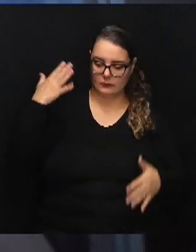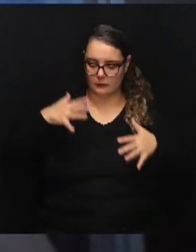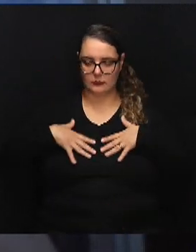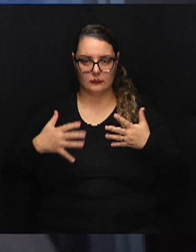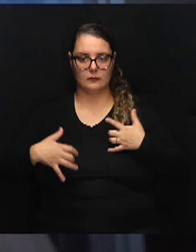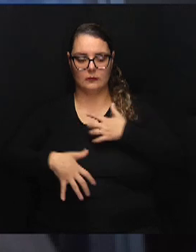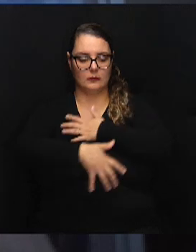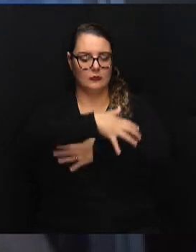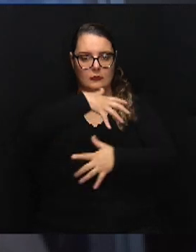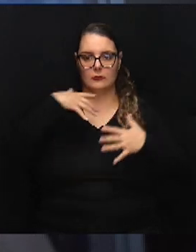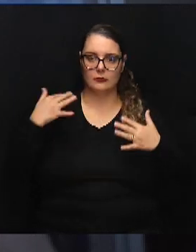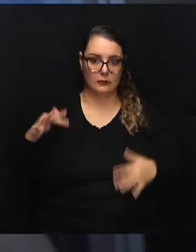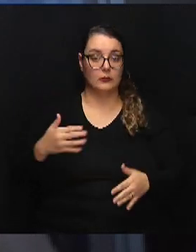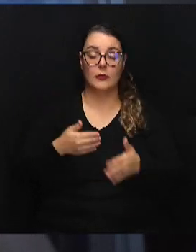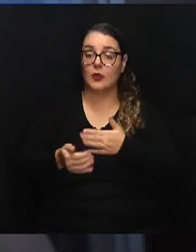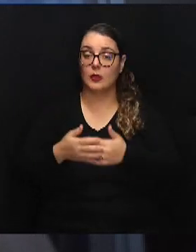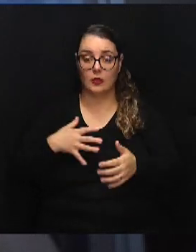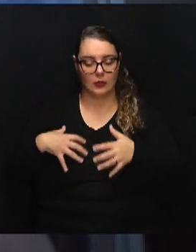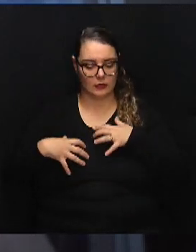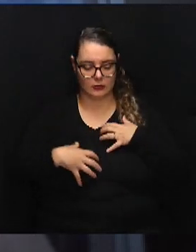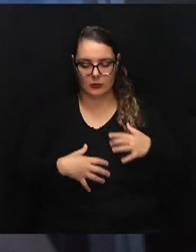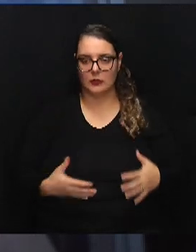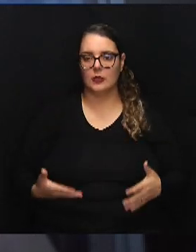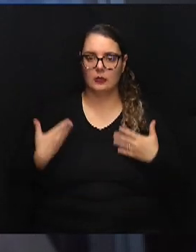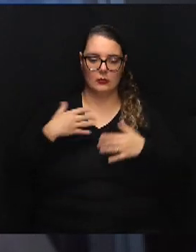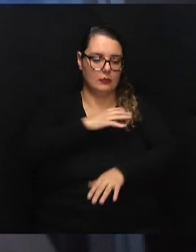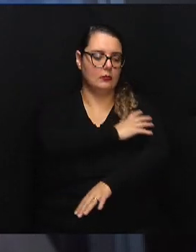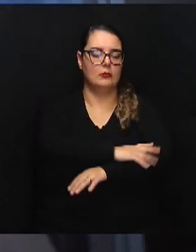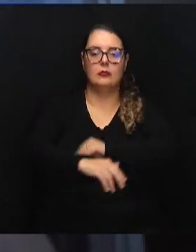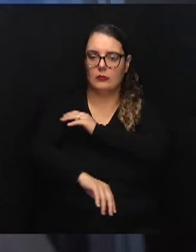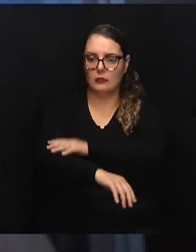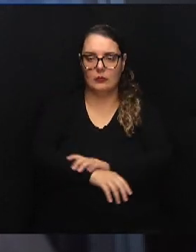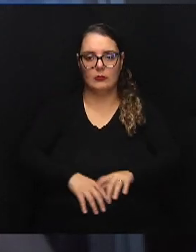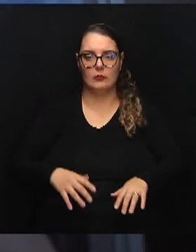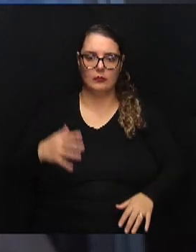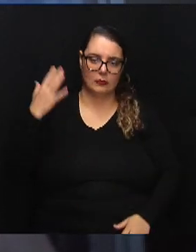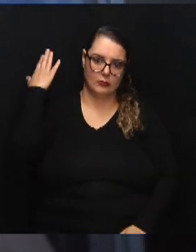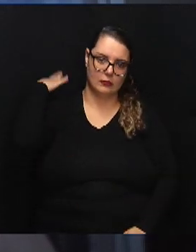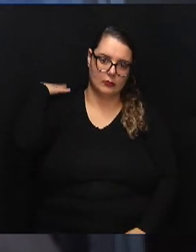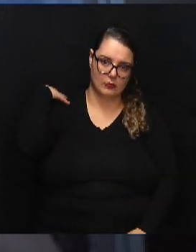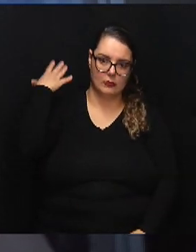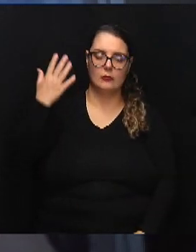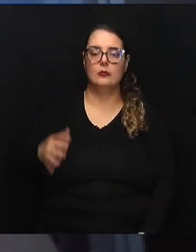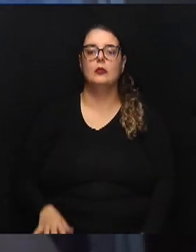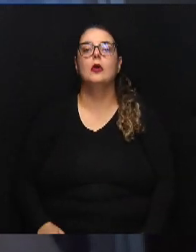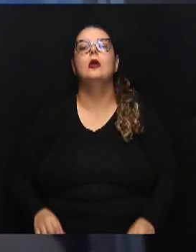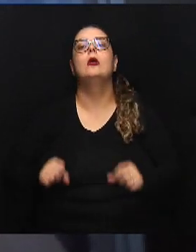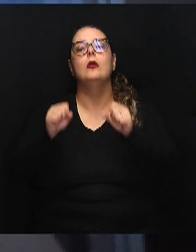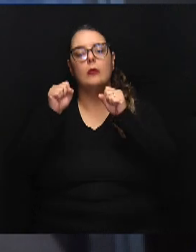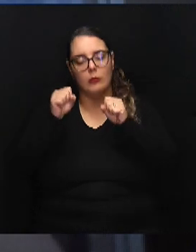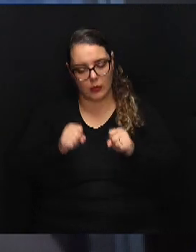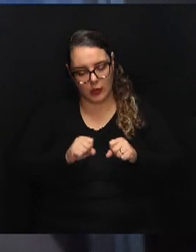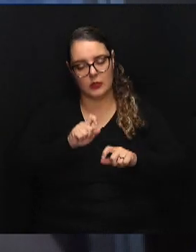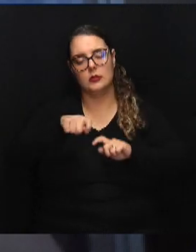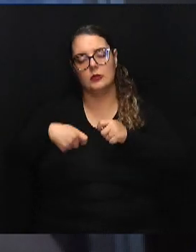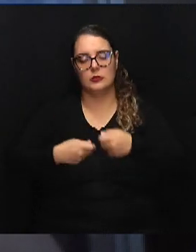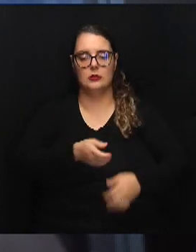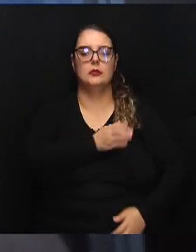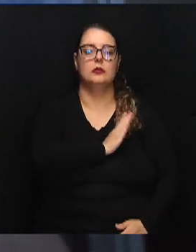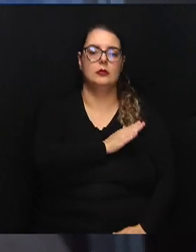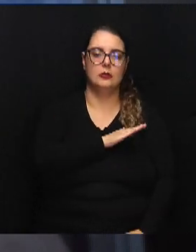no nosso corpo para qualquer um dos membros superiores, braço ou pé, ou braço direito ou braço esquerdo, pode ser um sinal de